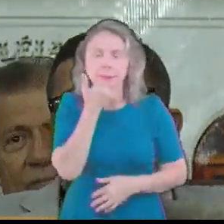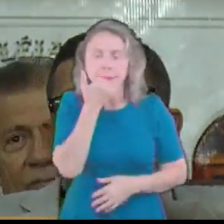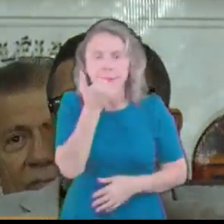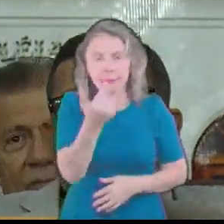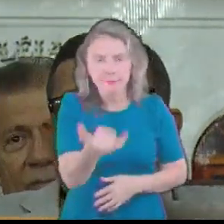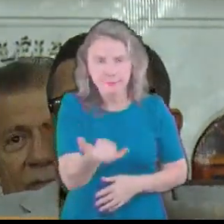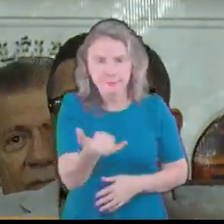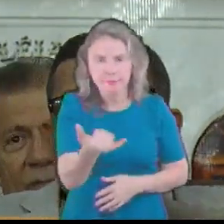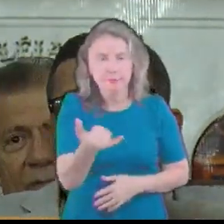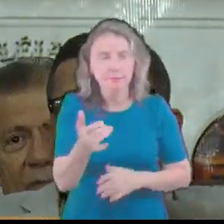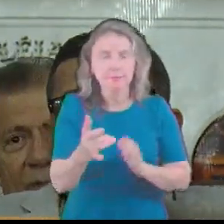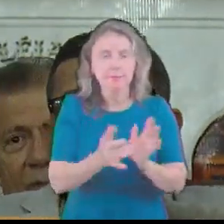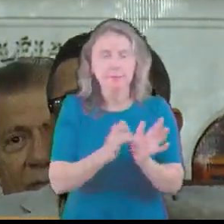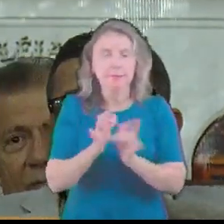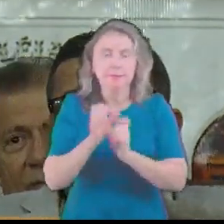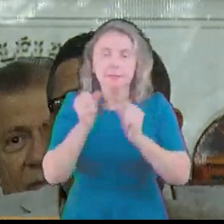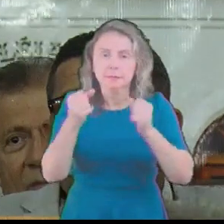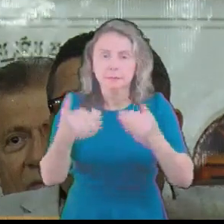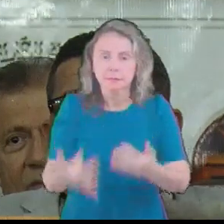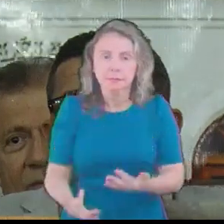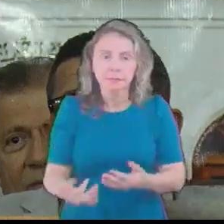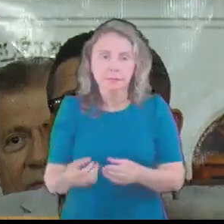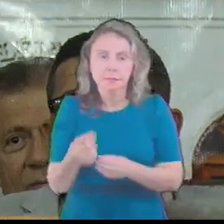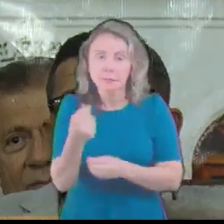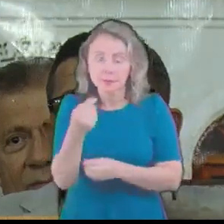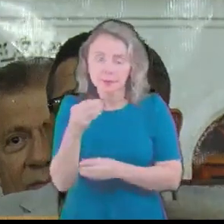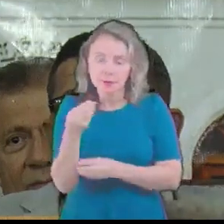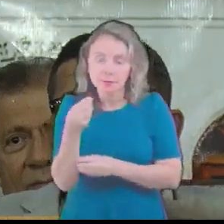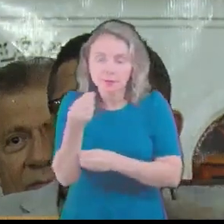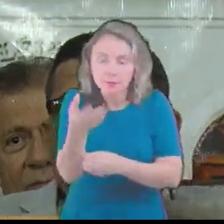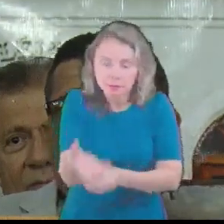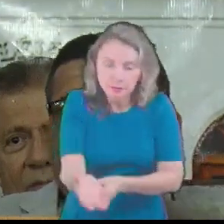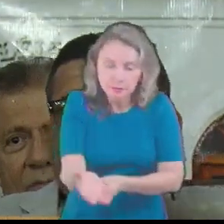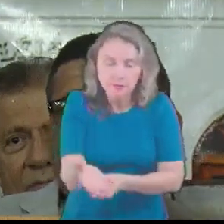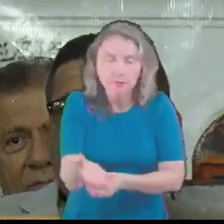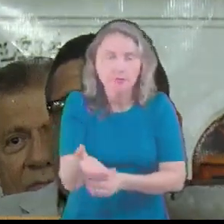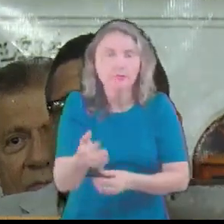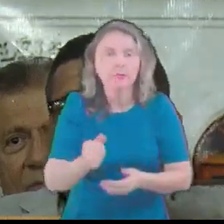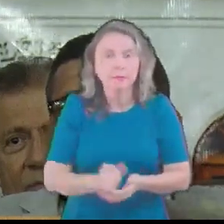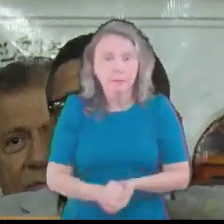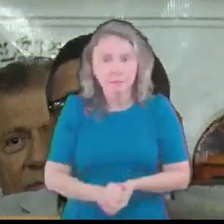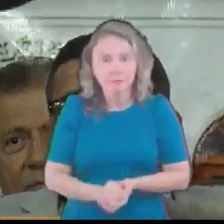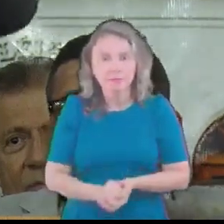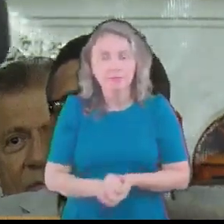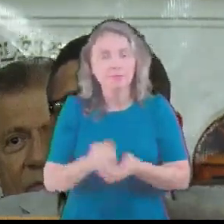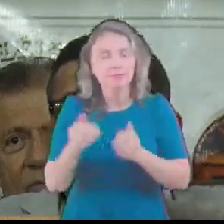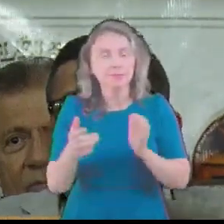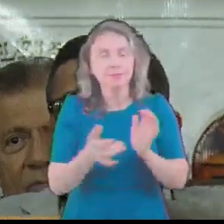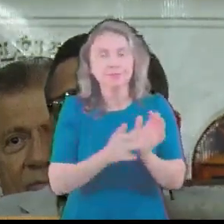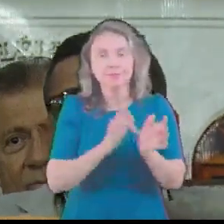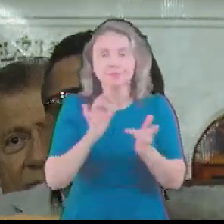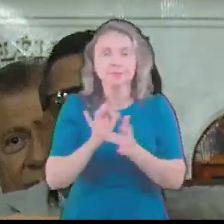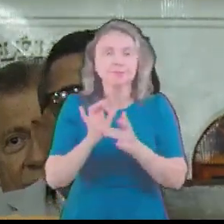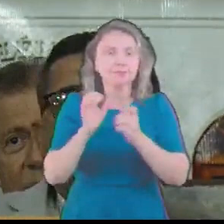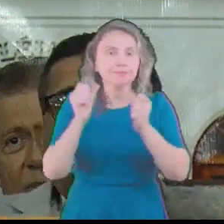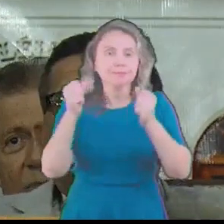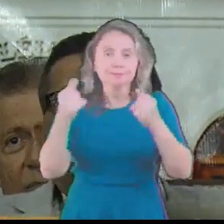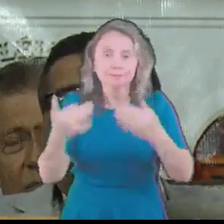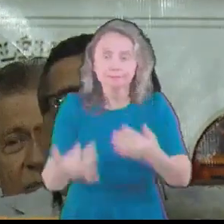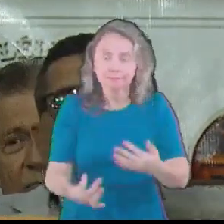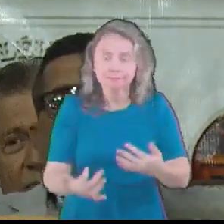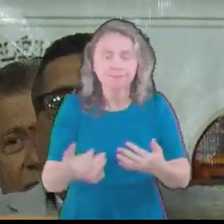das esmolas. Ele prega, o lastro do reino está pregado, todo mundo está contente. E quando Jesus desce do